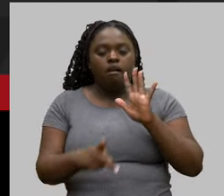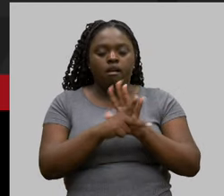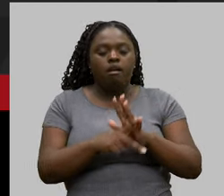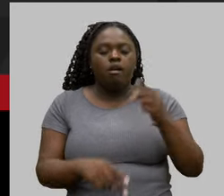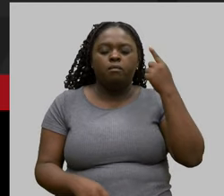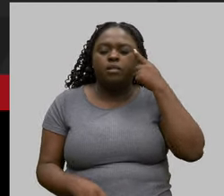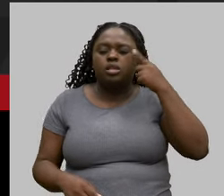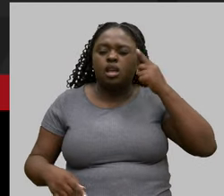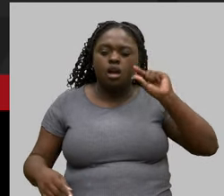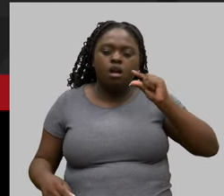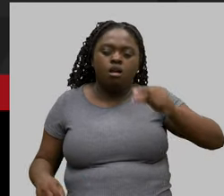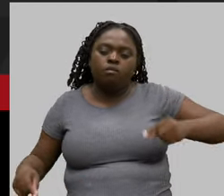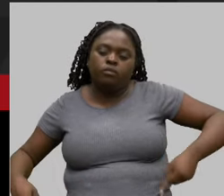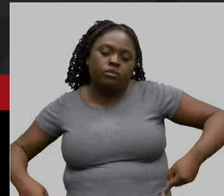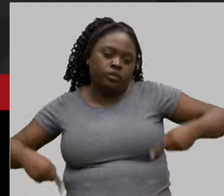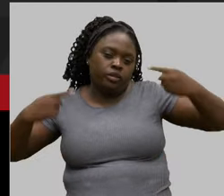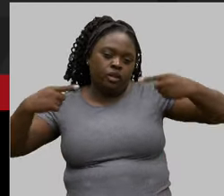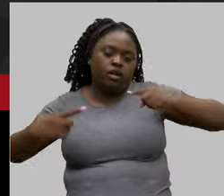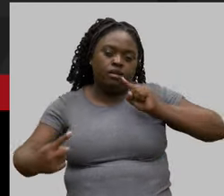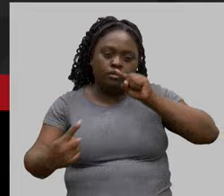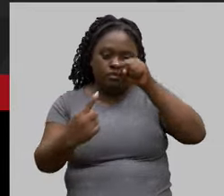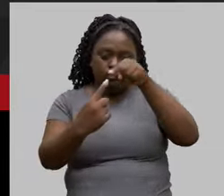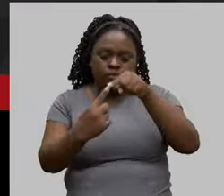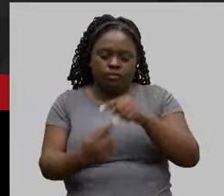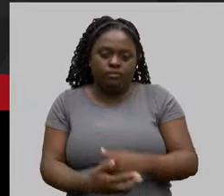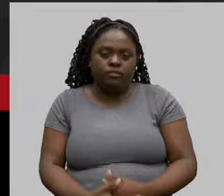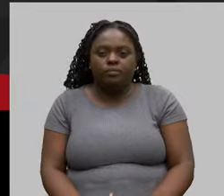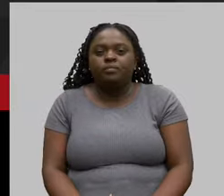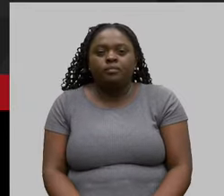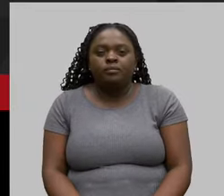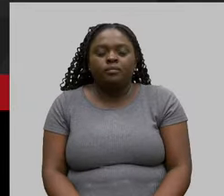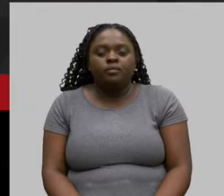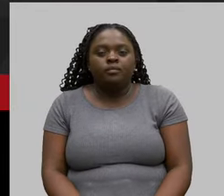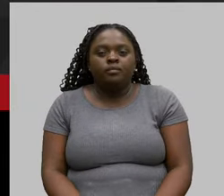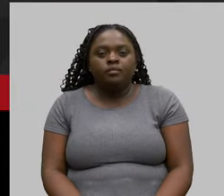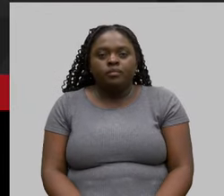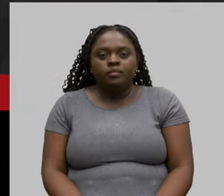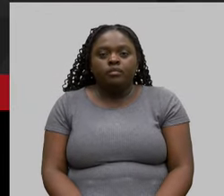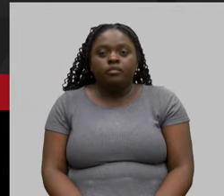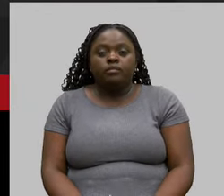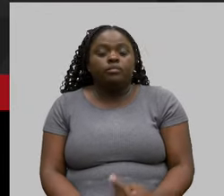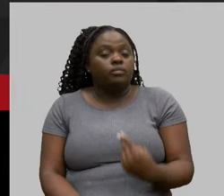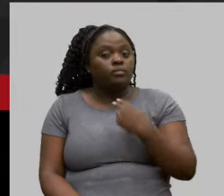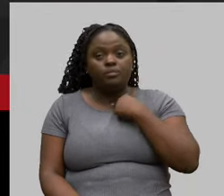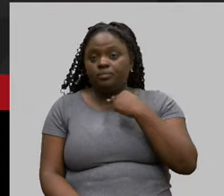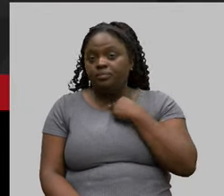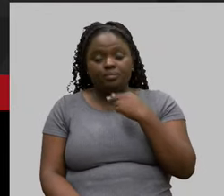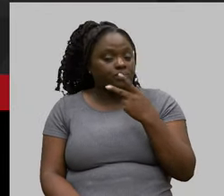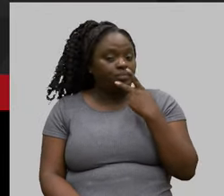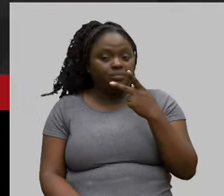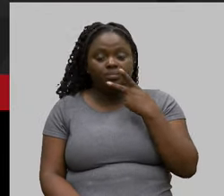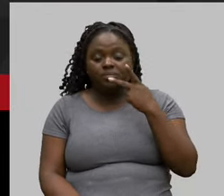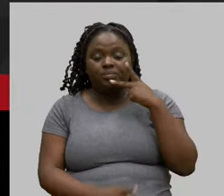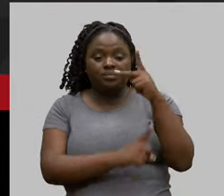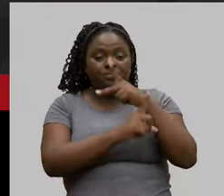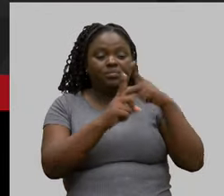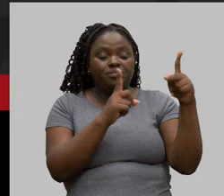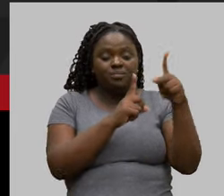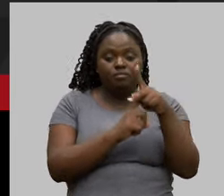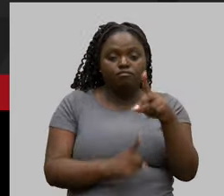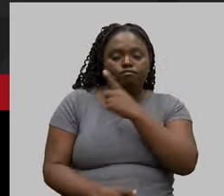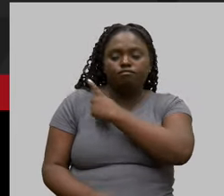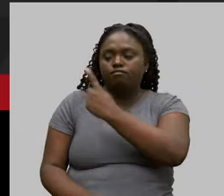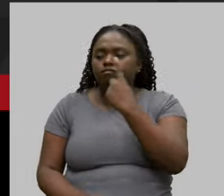e nas perspectivas pode passar por favor eh a gente não pode falar de previdência e cada um tem sua visão